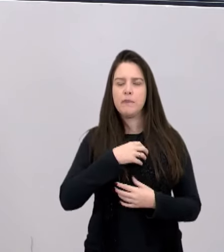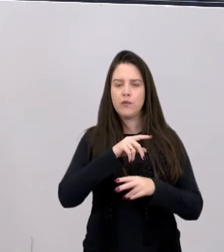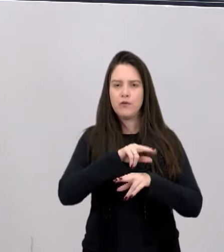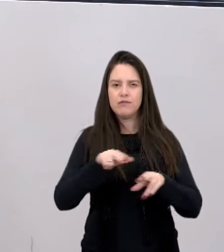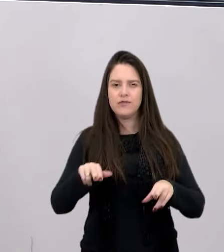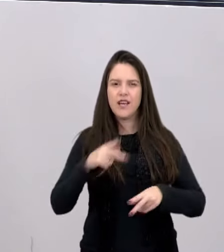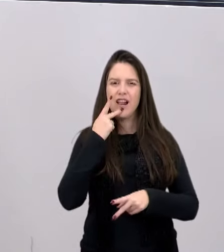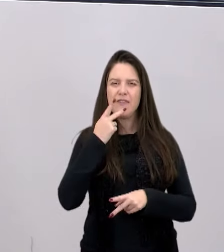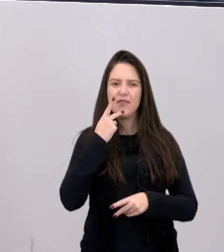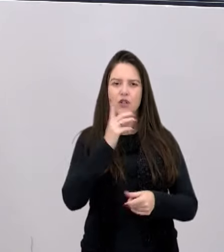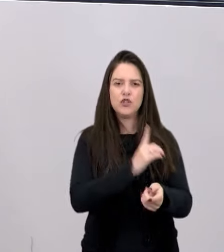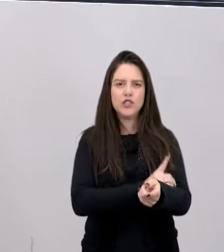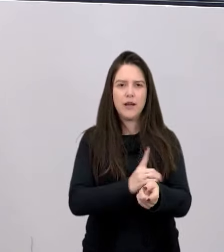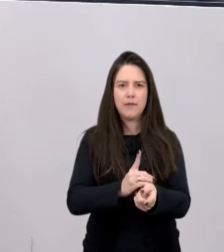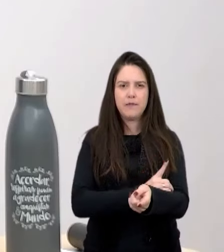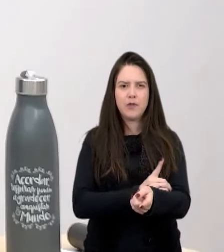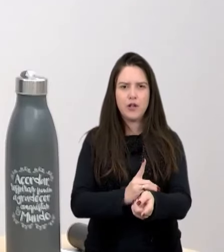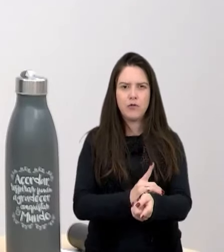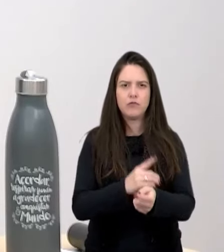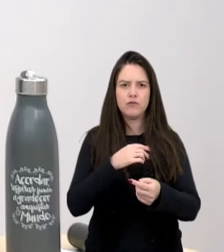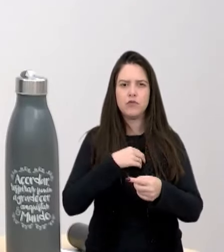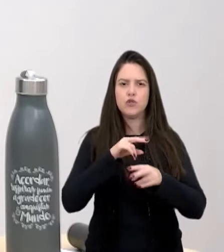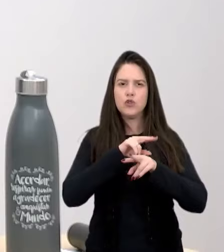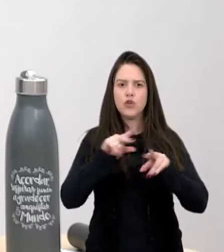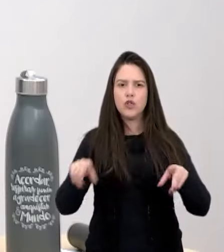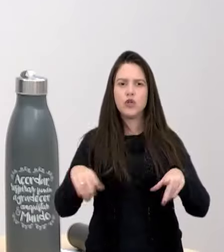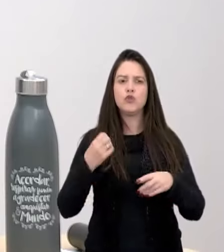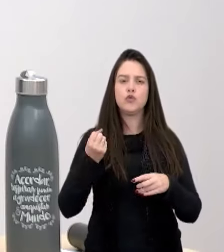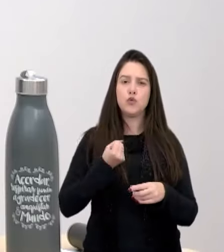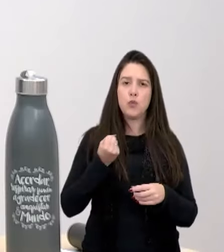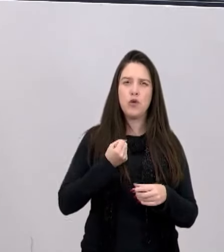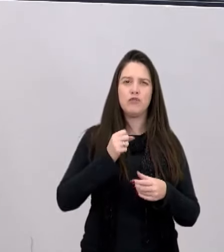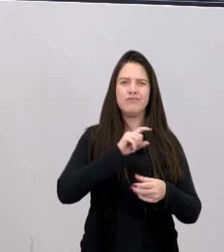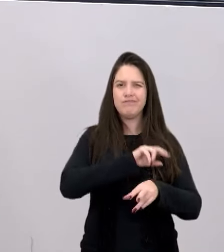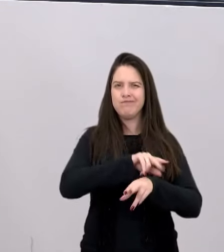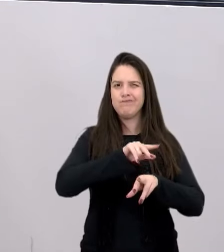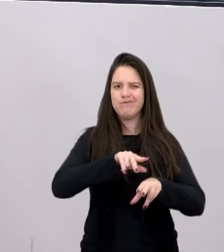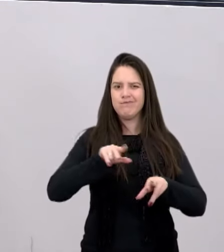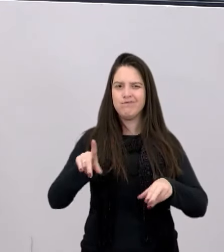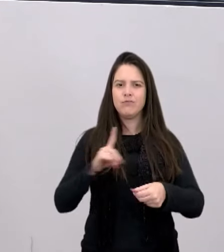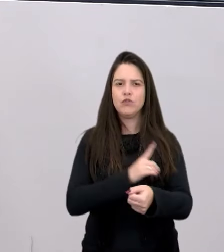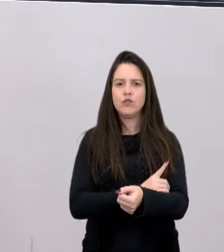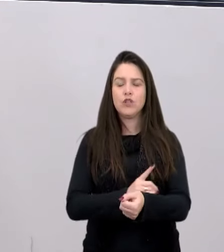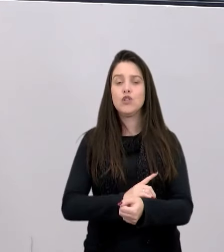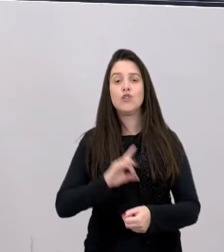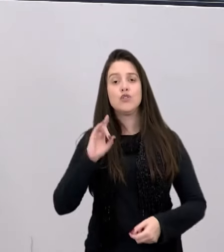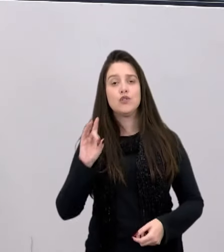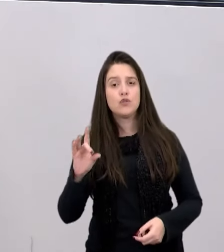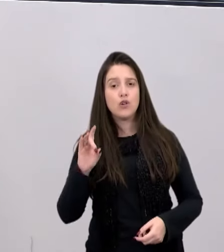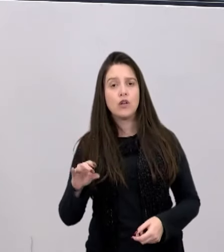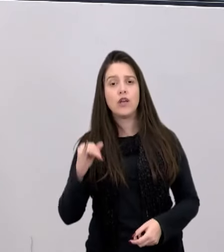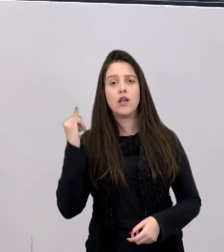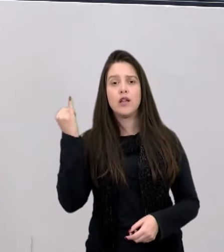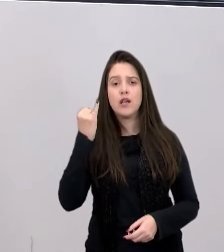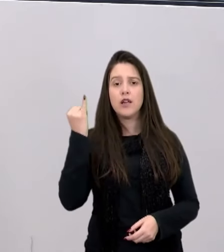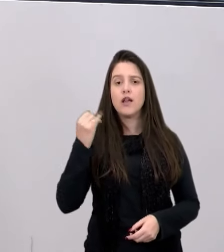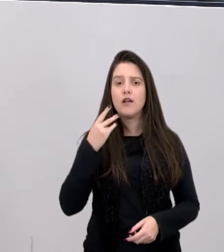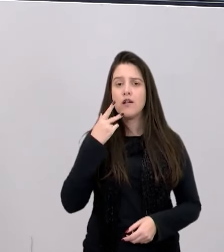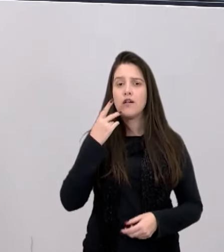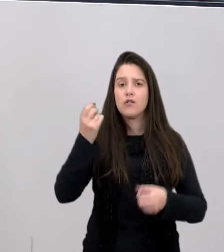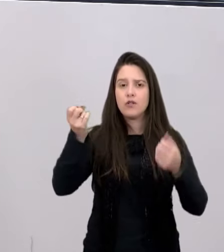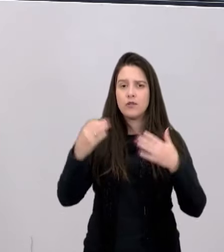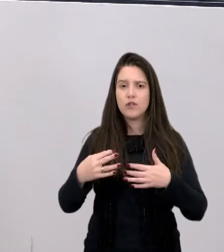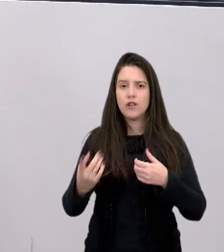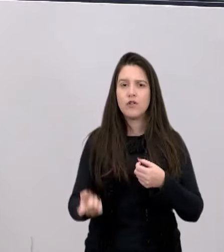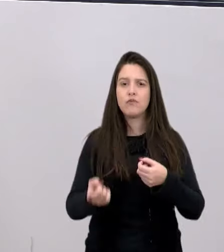falou do diabetes, por exemplo, tipo 1, que é uma coisa mais genética. Só que uma coisa importante que ela falou, vou até resgatar de novo